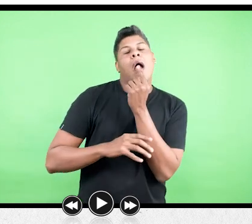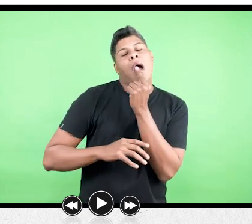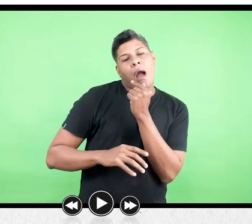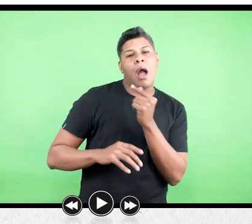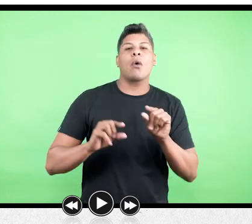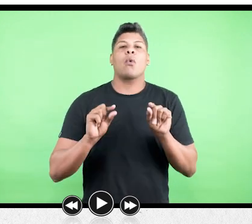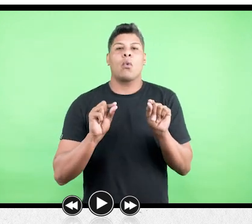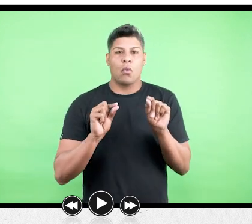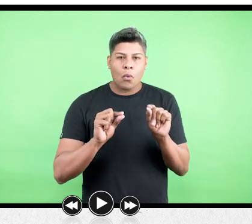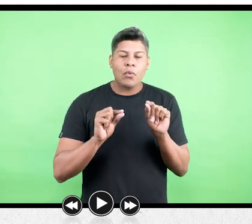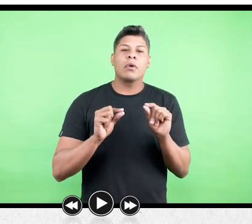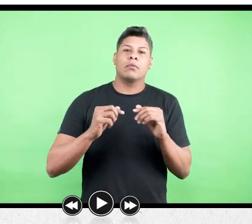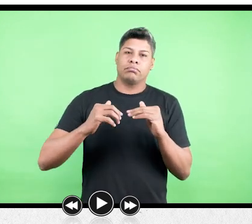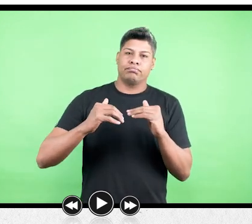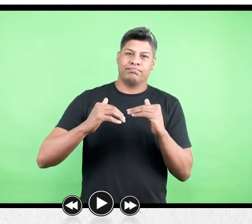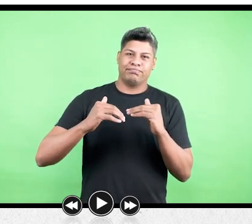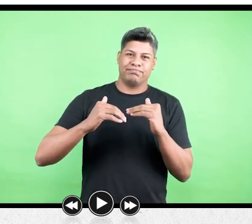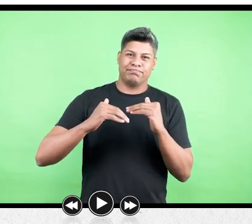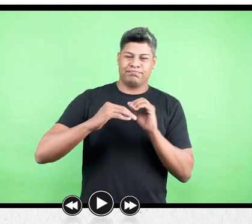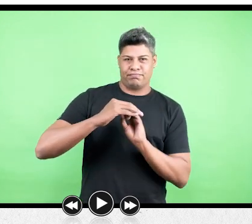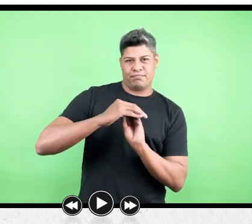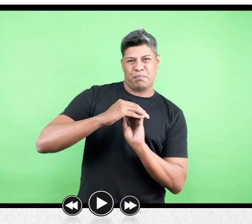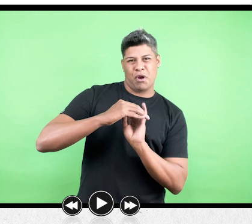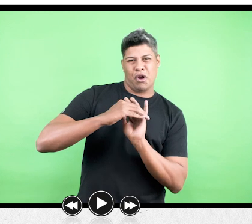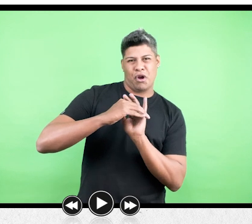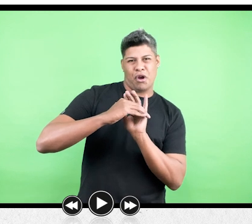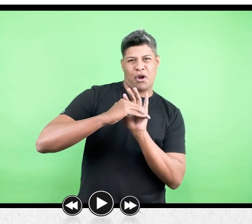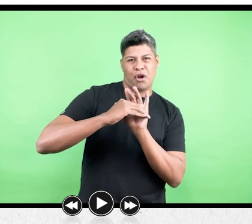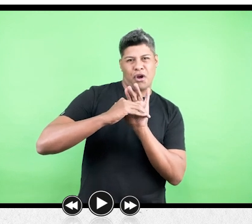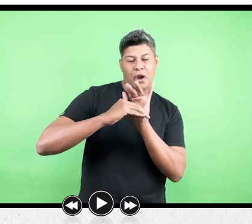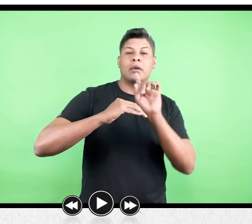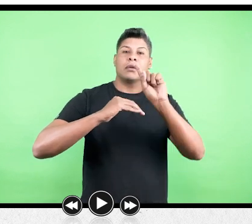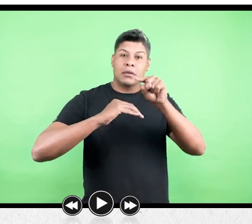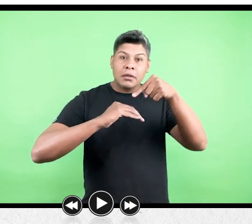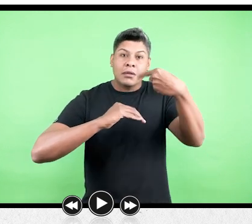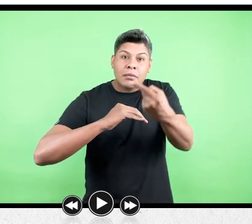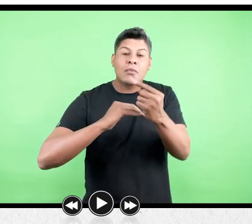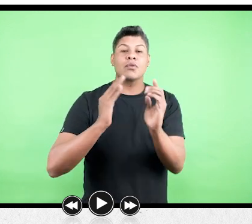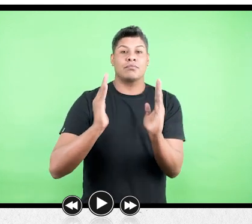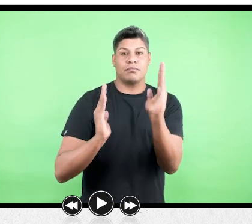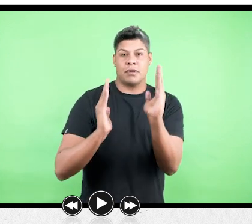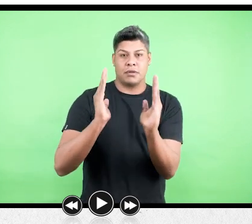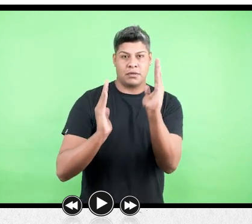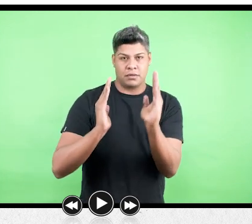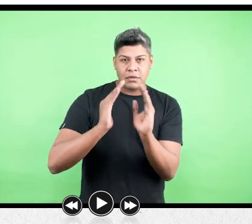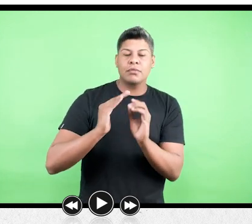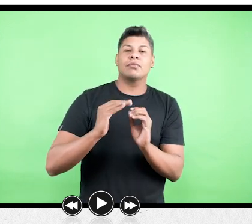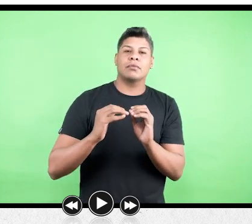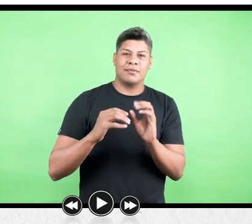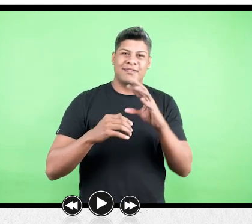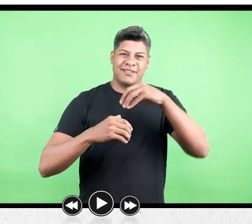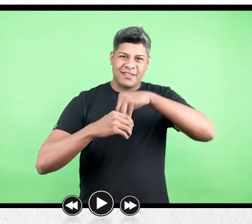vai recarregar os nossos aquíferos, que depois, por um período de tempo, vai circular dentro